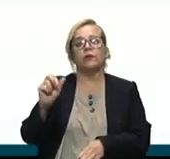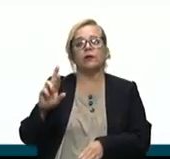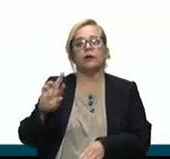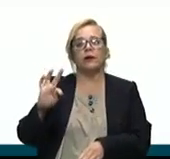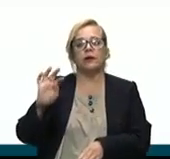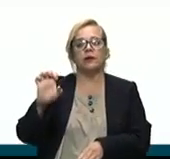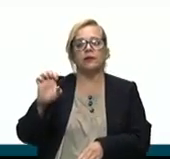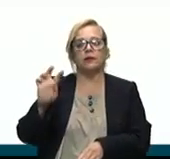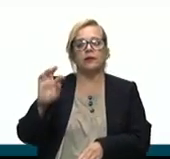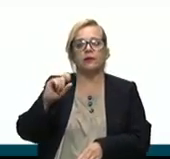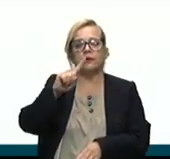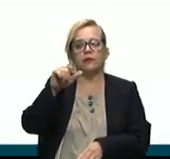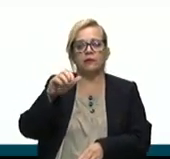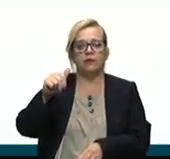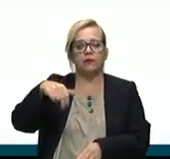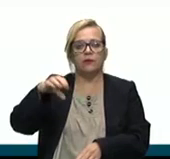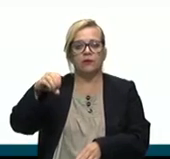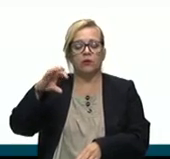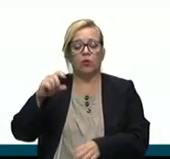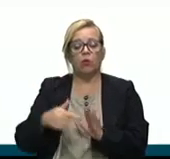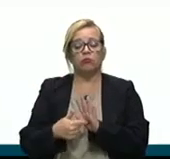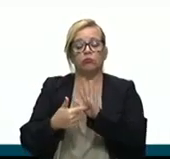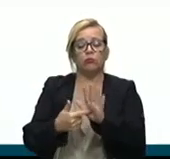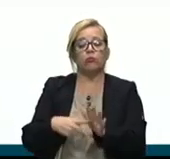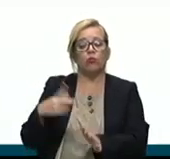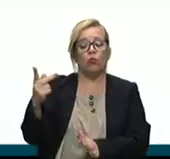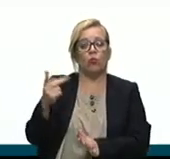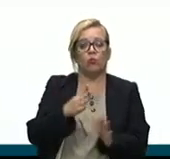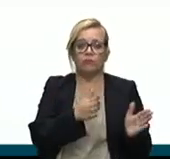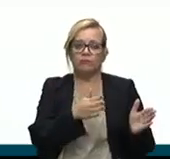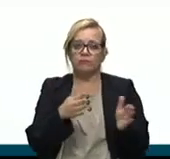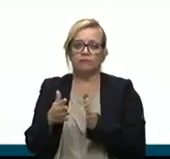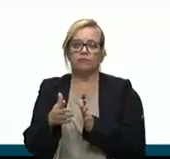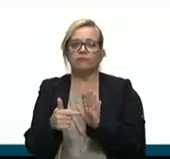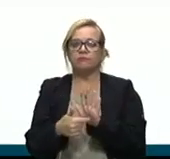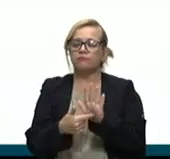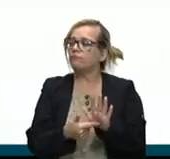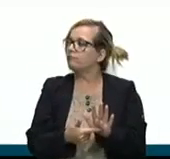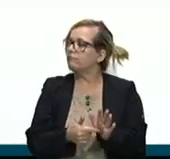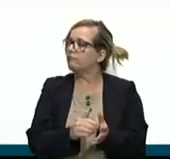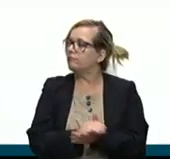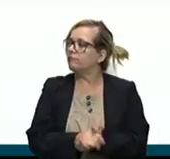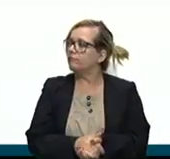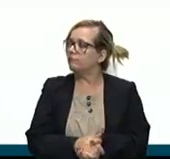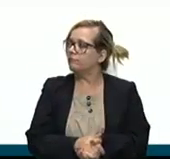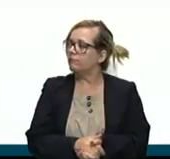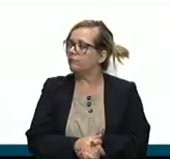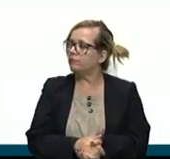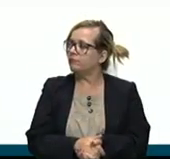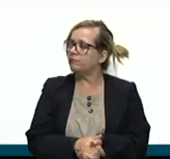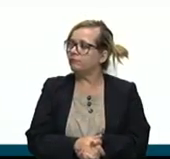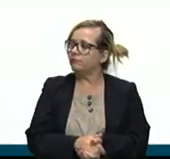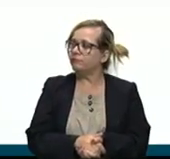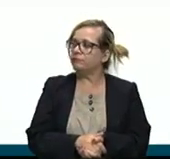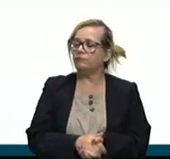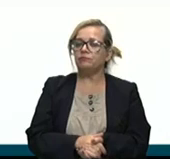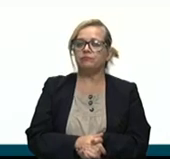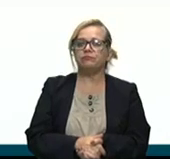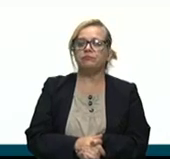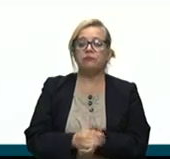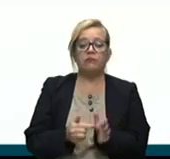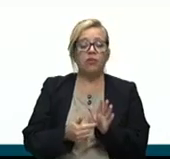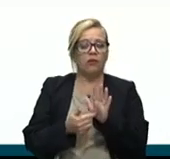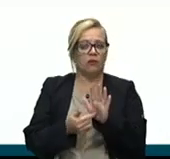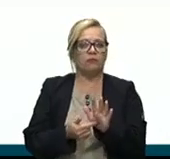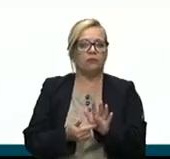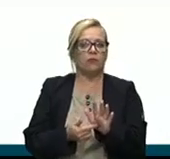plano cartesiano, nós podemos representar esses pares ordenados e a representação é esta. Então,